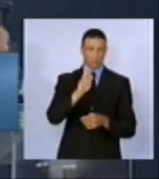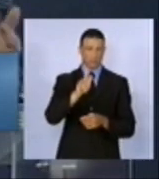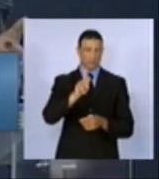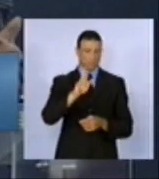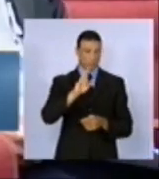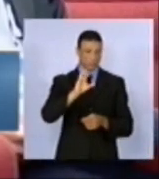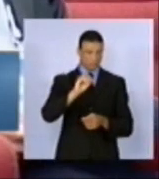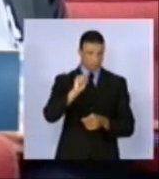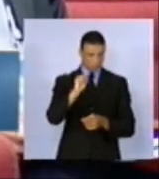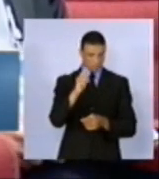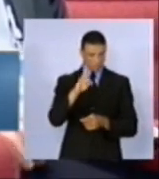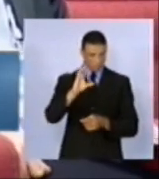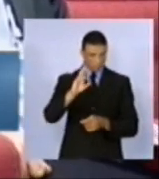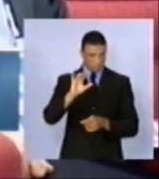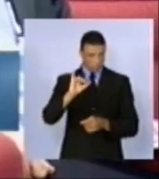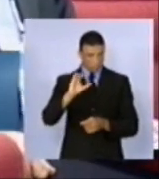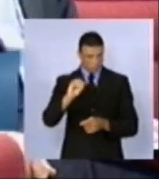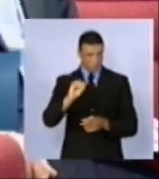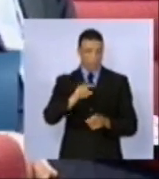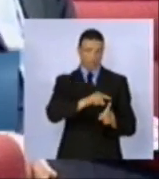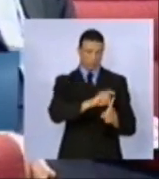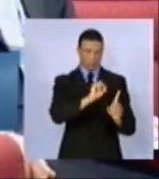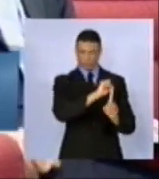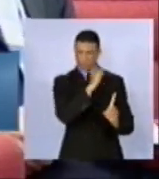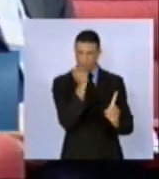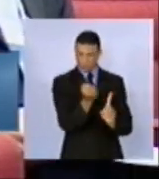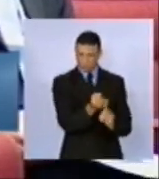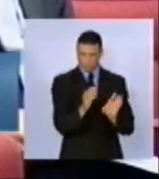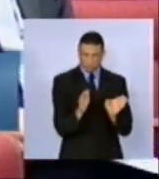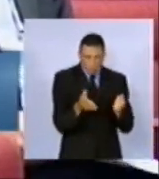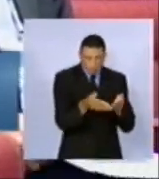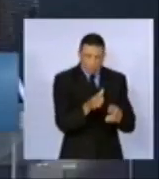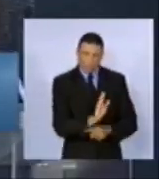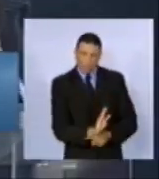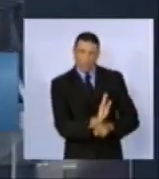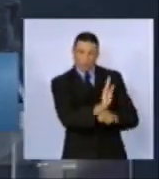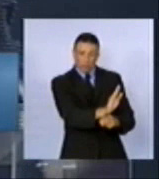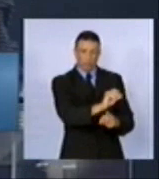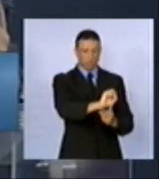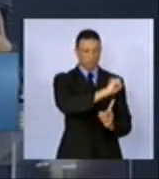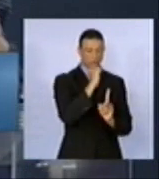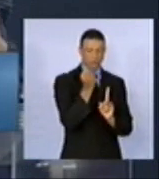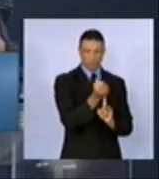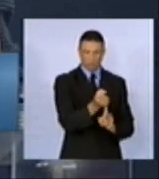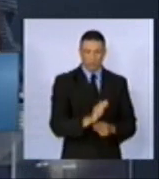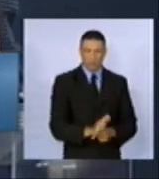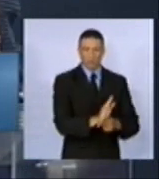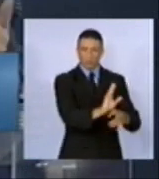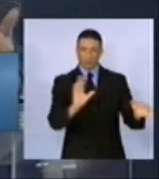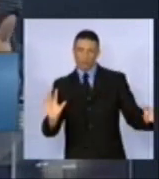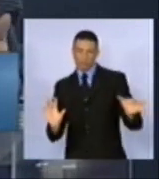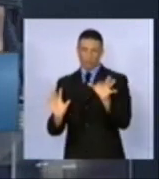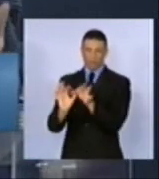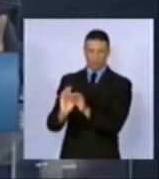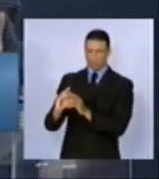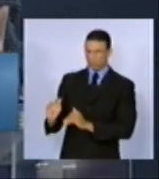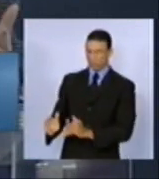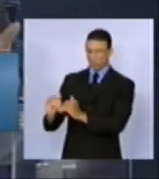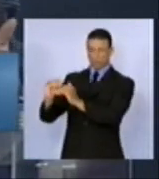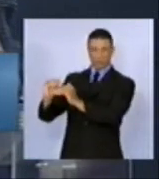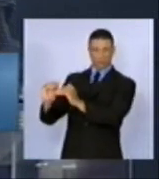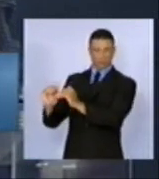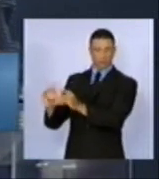ao caráter Social e Ambiental eh ela acredita na necessidade de proteção socioambiental ali li ada ao Desenvolvimento Social